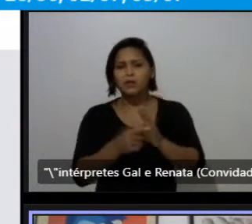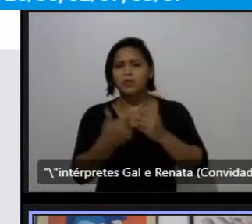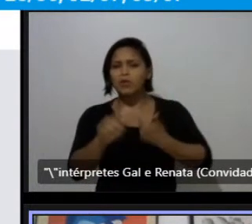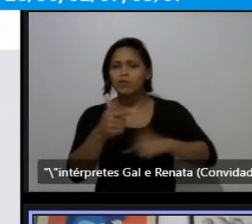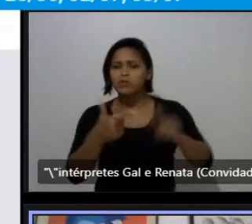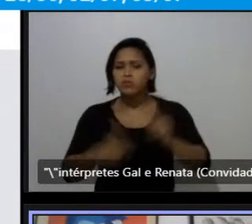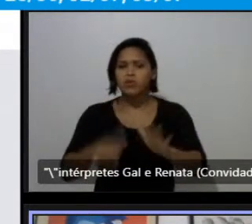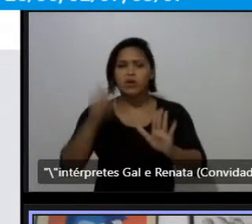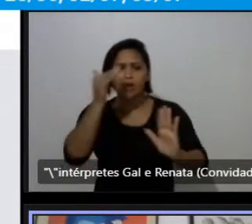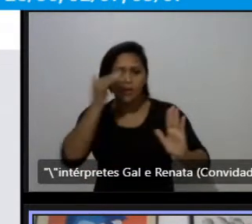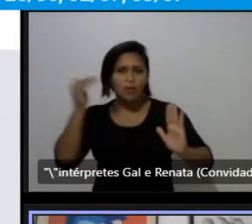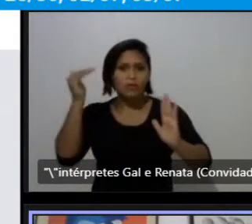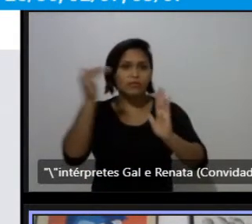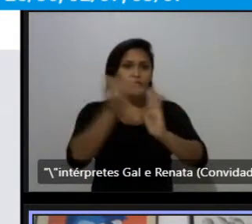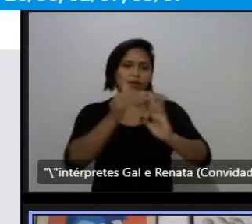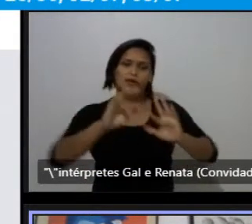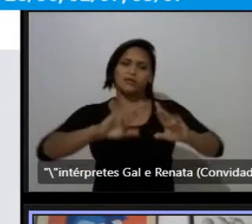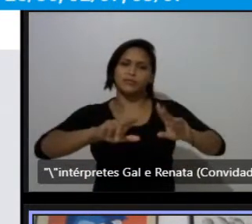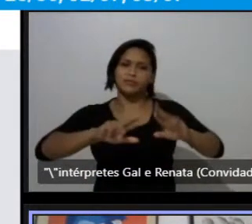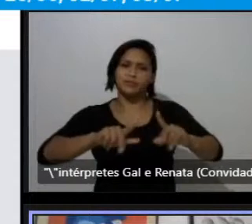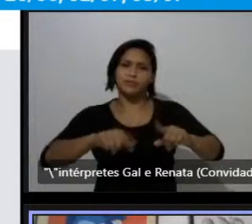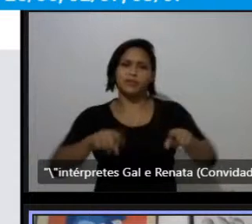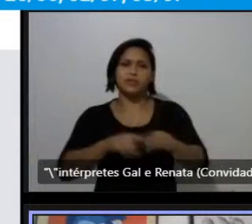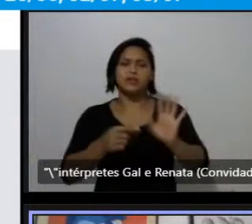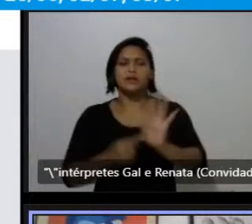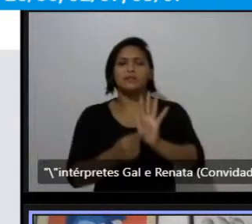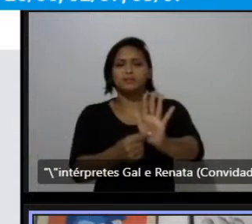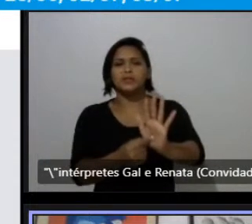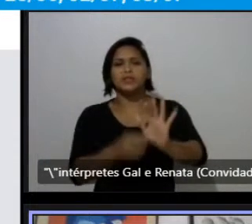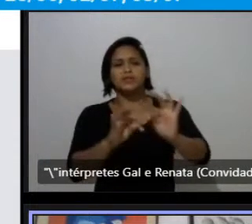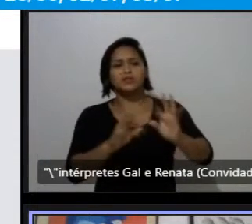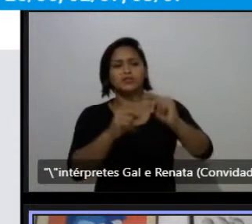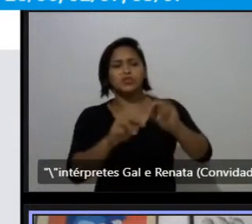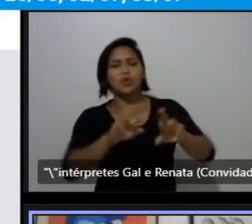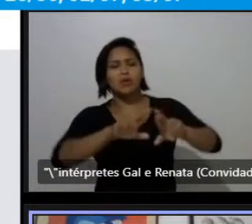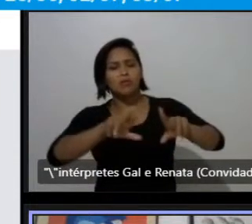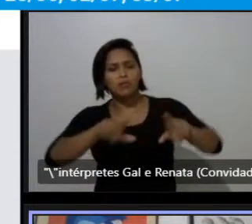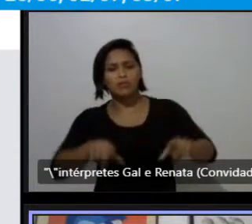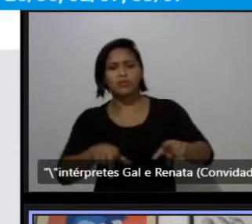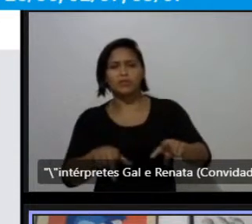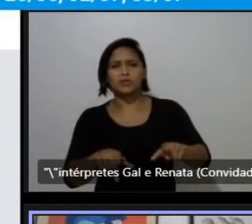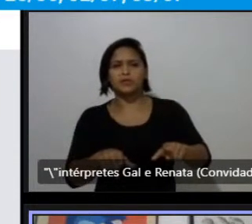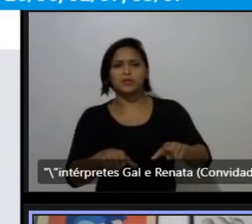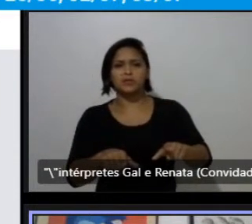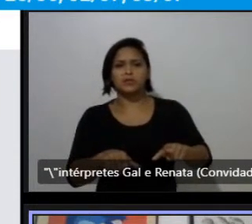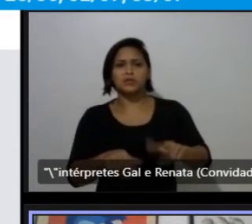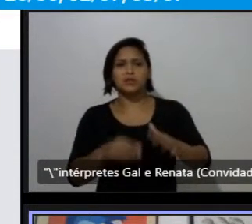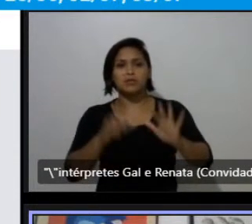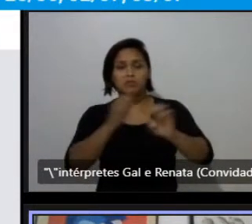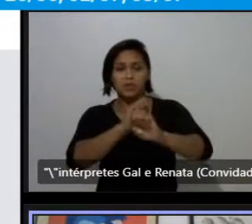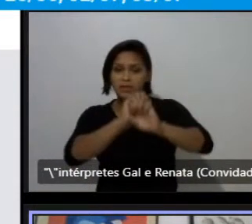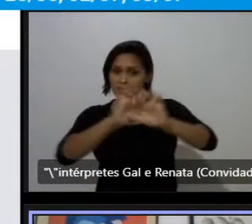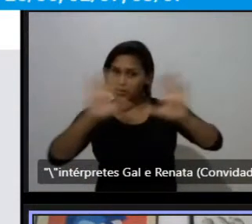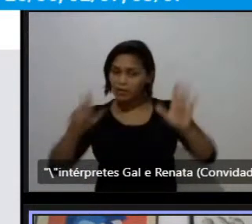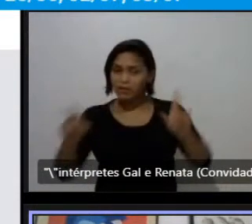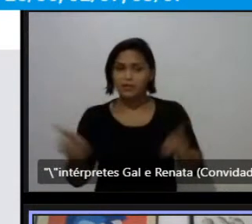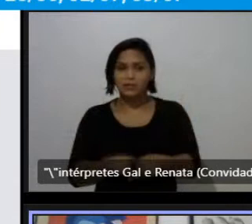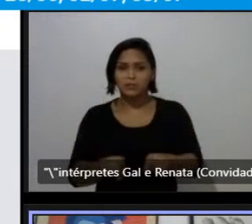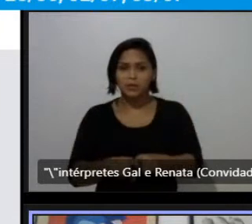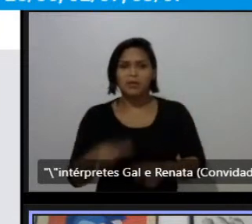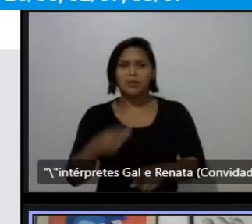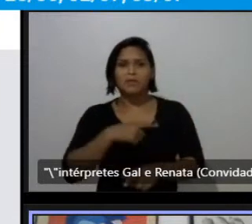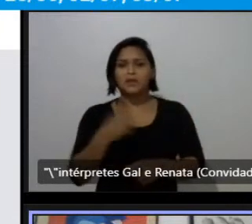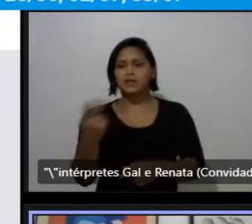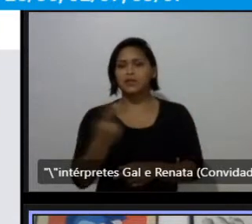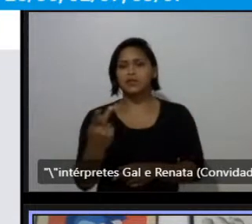que não tocam, né, que tocam nas questões, né, que apresentam as questões, né, de uma forma mais evidente, mas que a gente teve